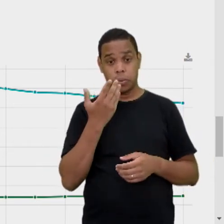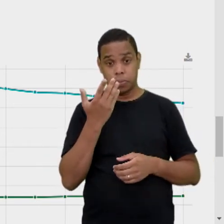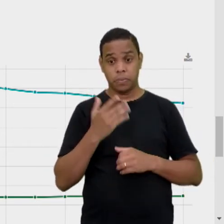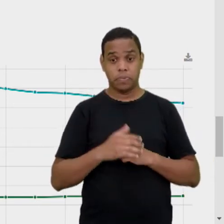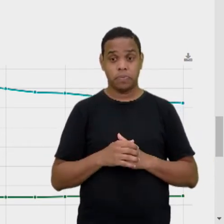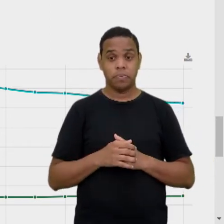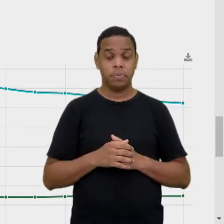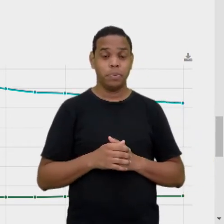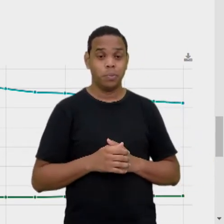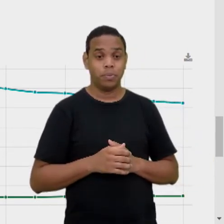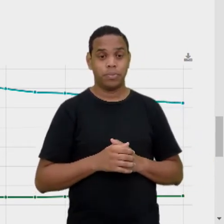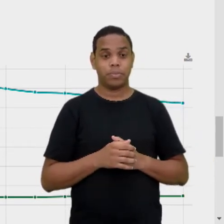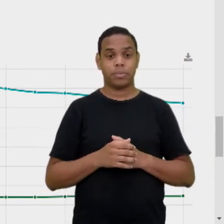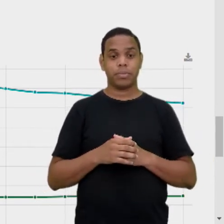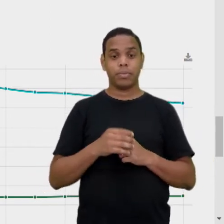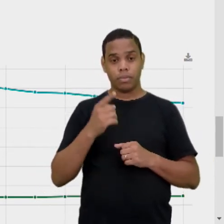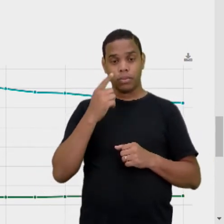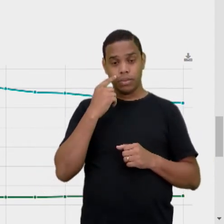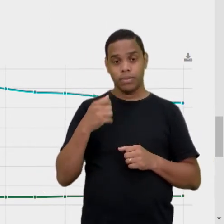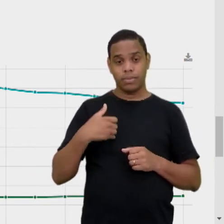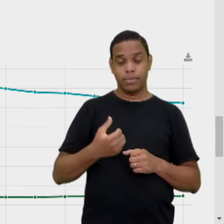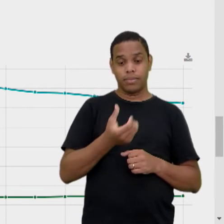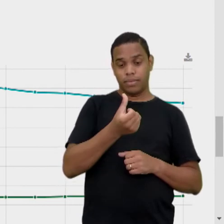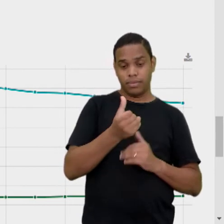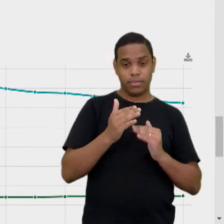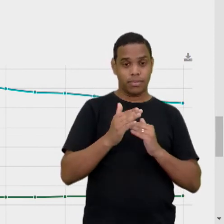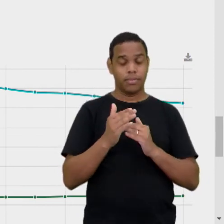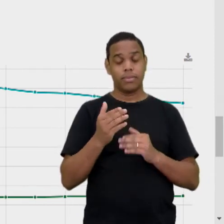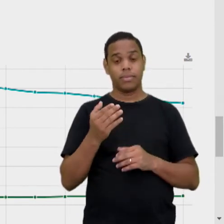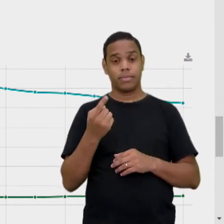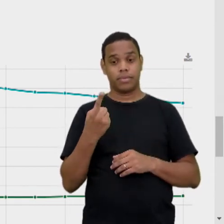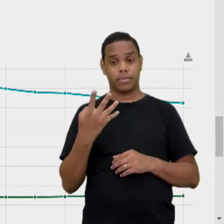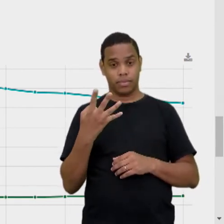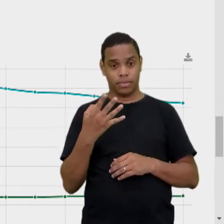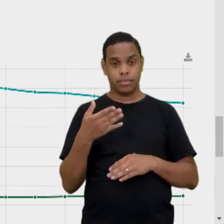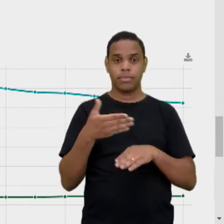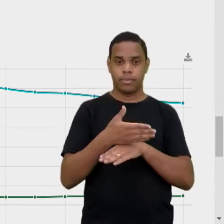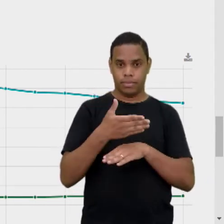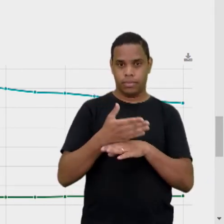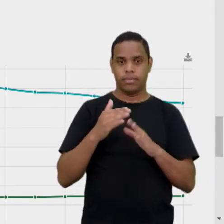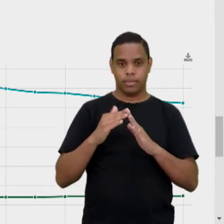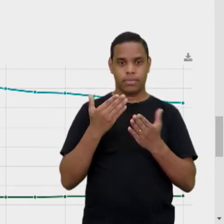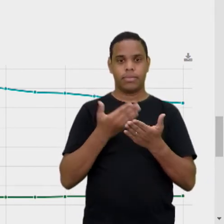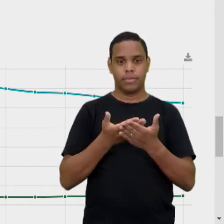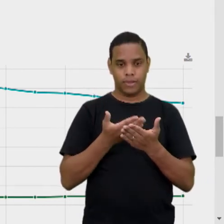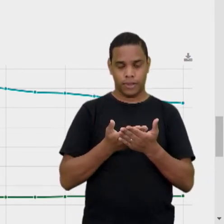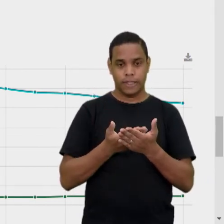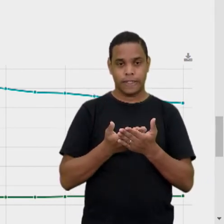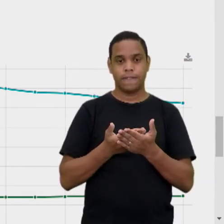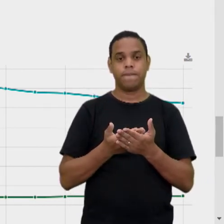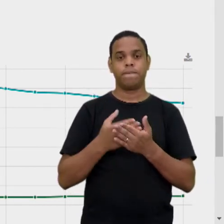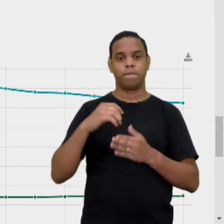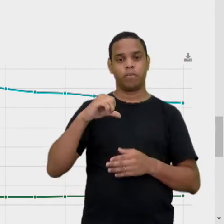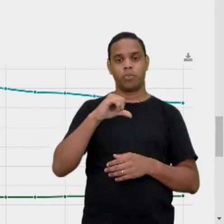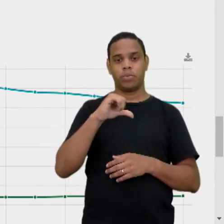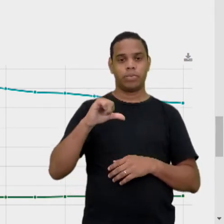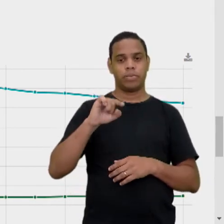A taxa de escolarização de 6 a 14 anos que frequentam as escolas aqui no Brasil é de